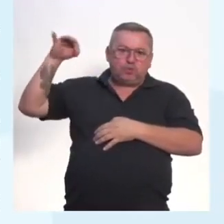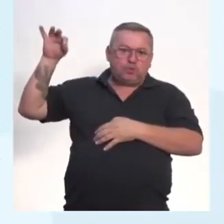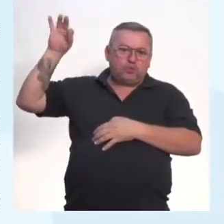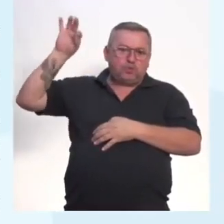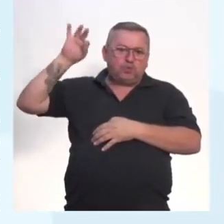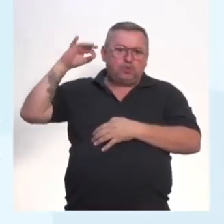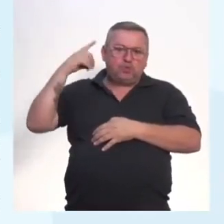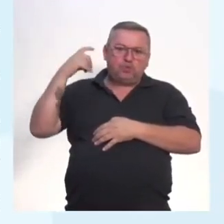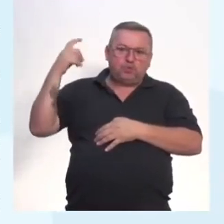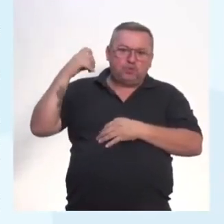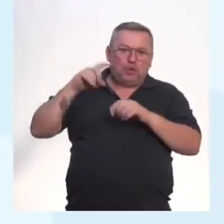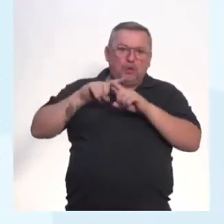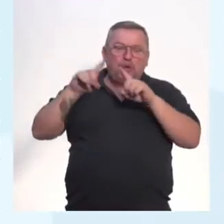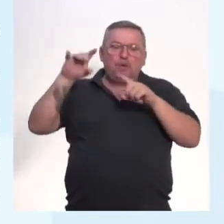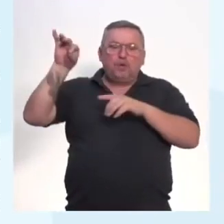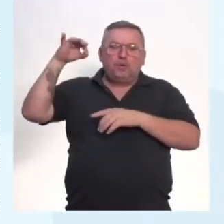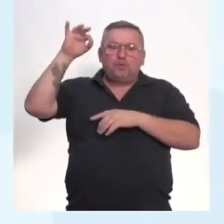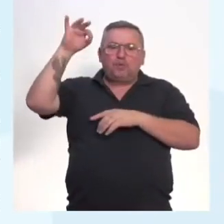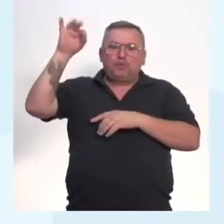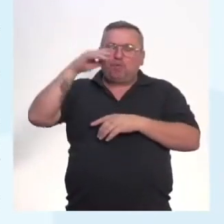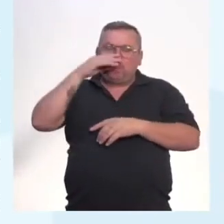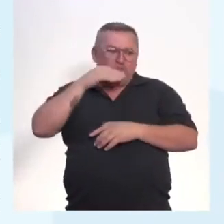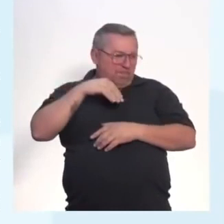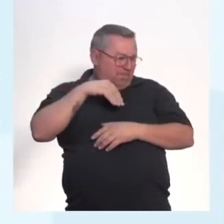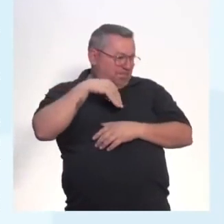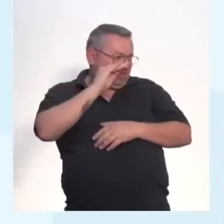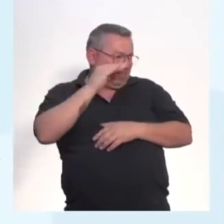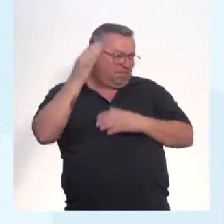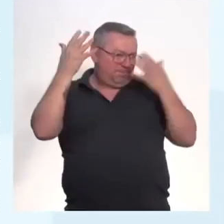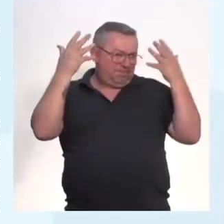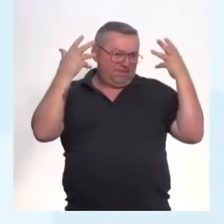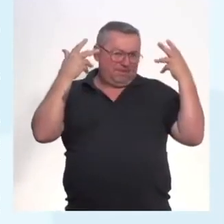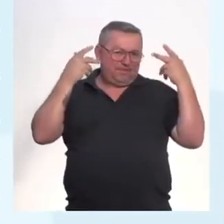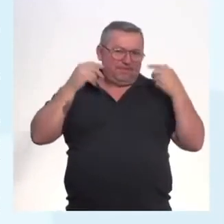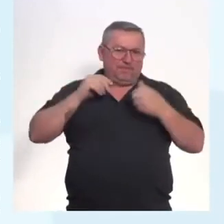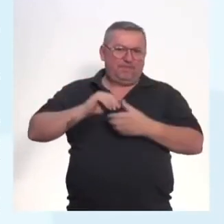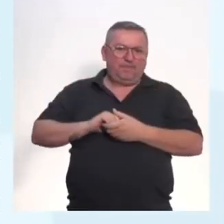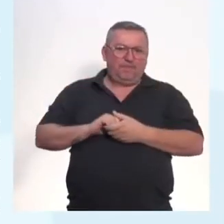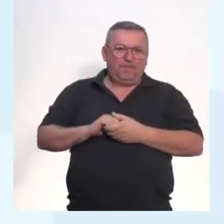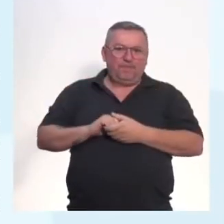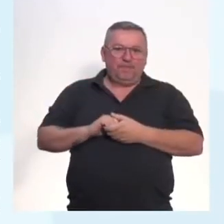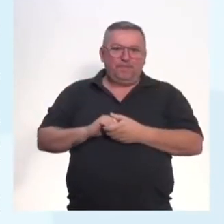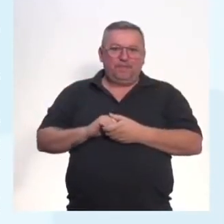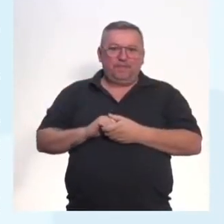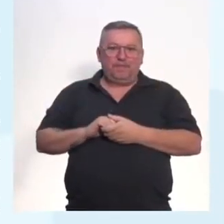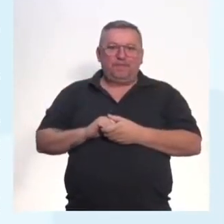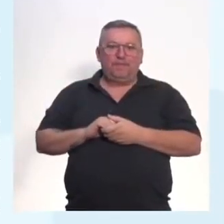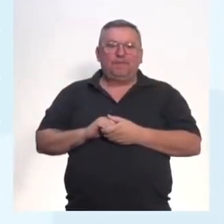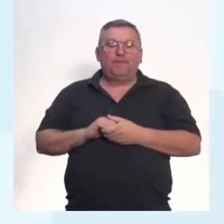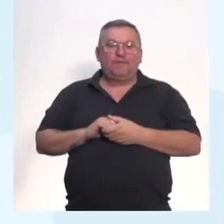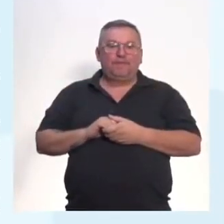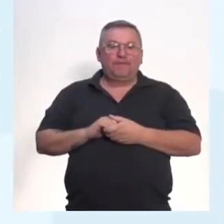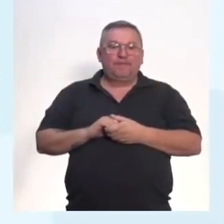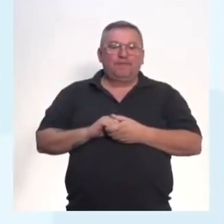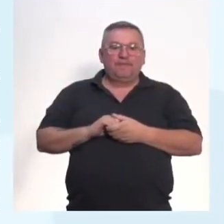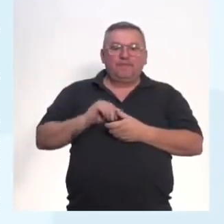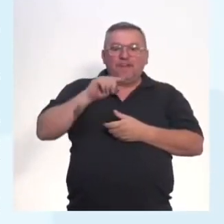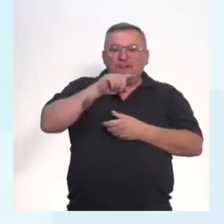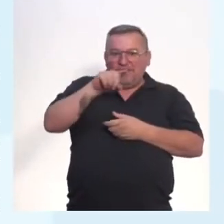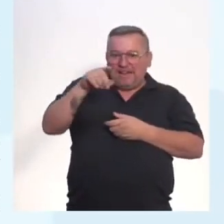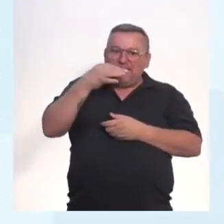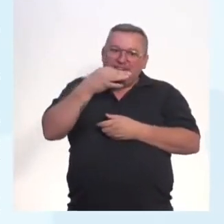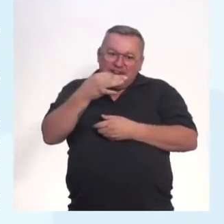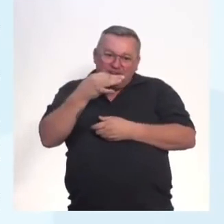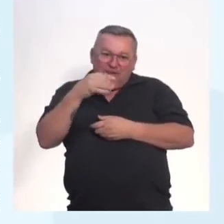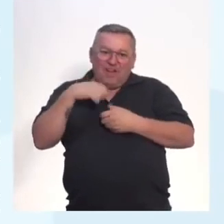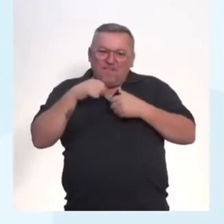sua cabeça, mas o mosquito não deu a mínima. Aí é o mosquito quem vai falar, não é? É. Você